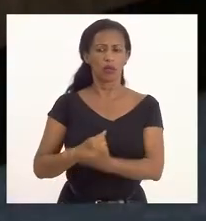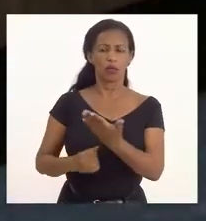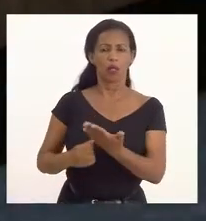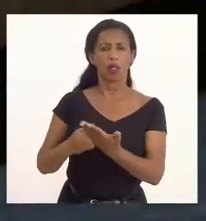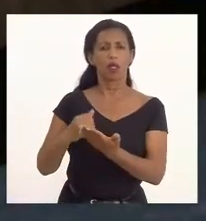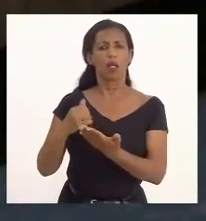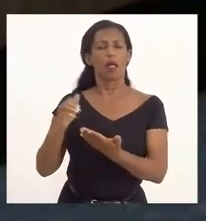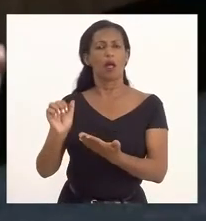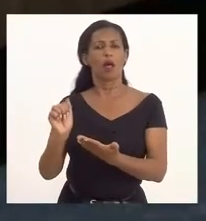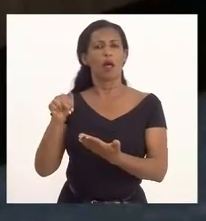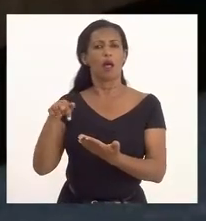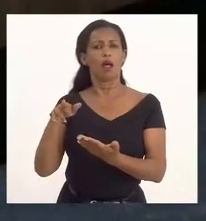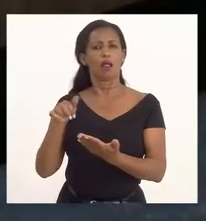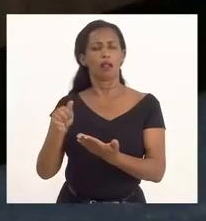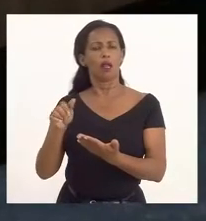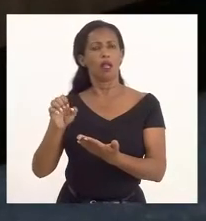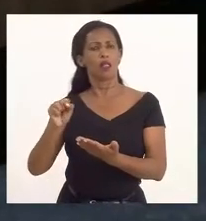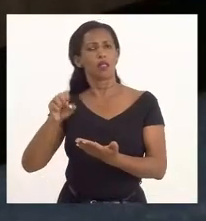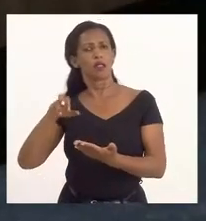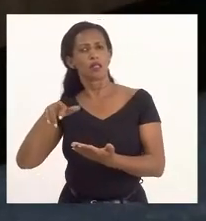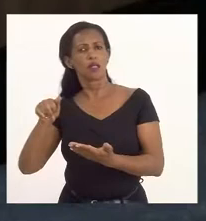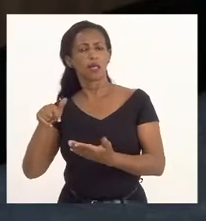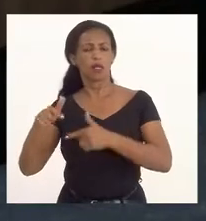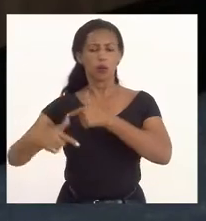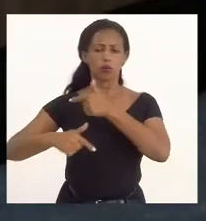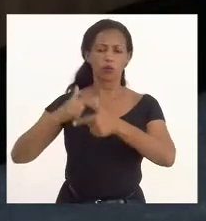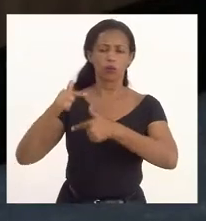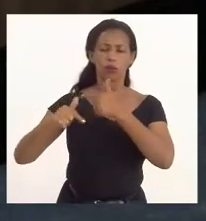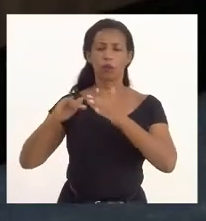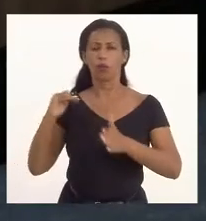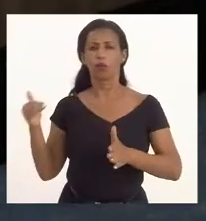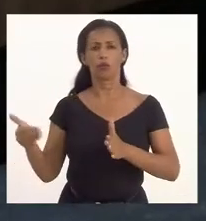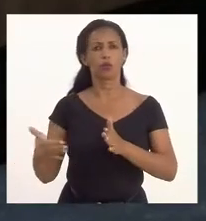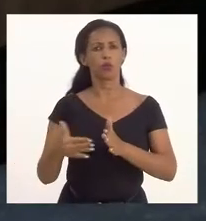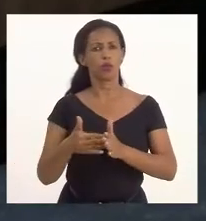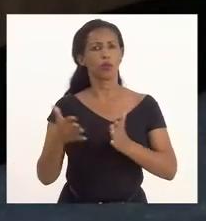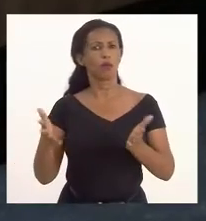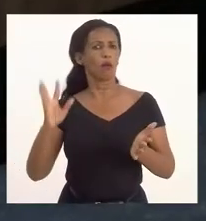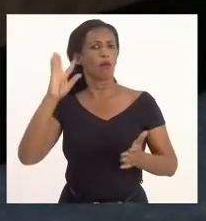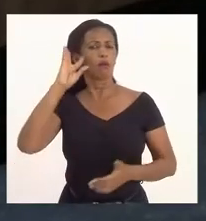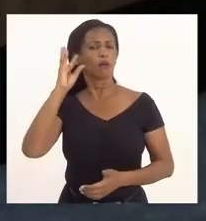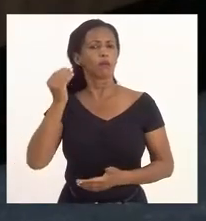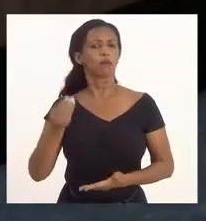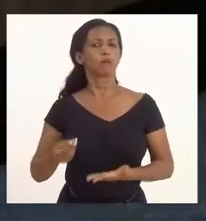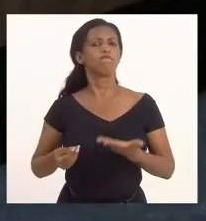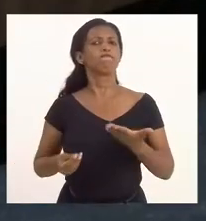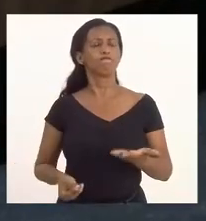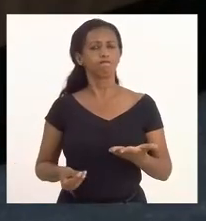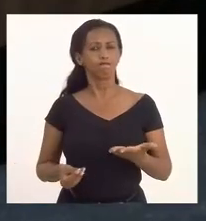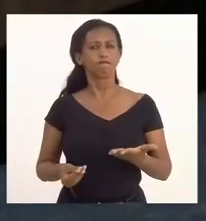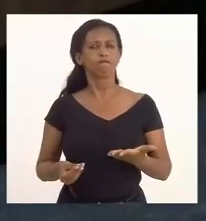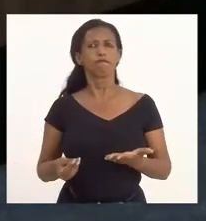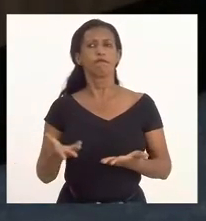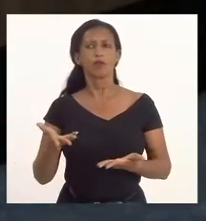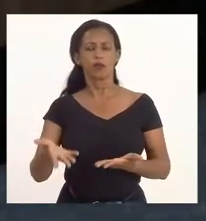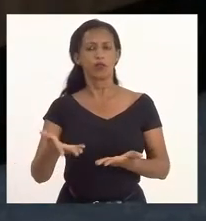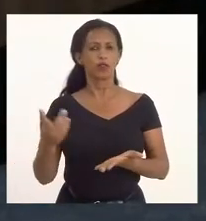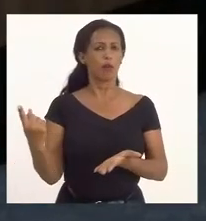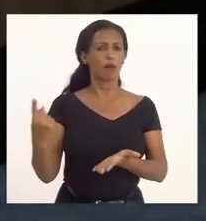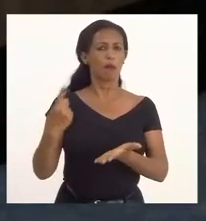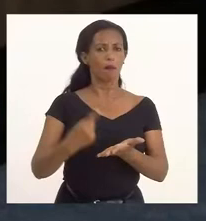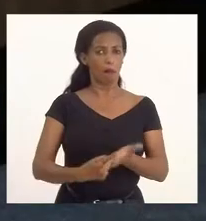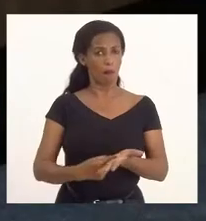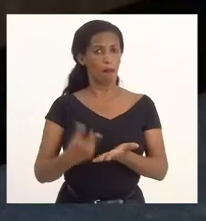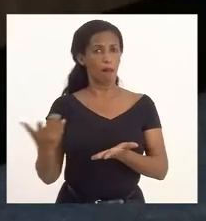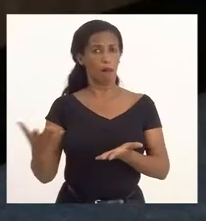Sena, pelo trabalho como um todo, mas especificamente pela decisão de outorgar essa comenda,